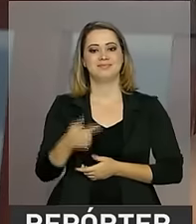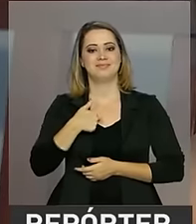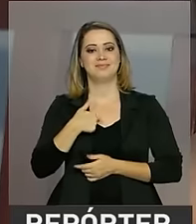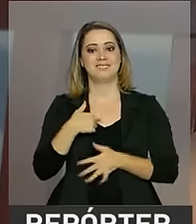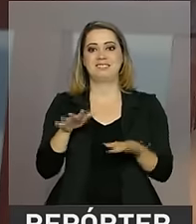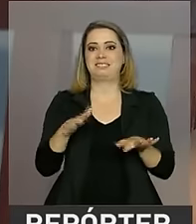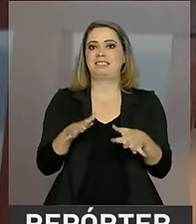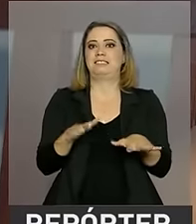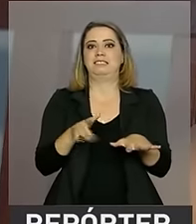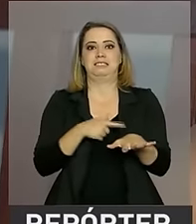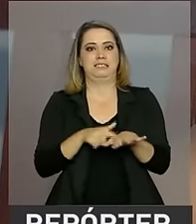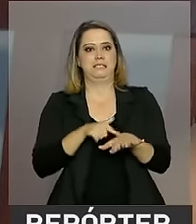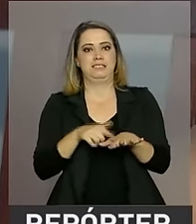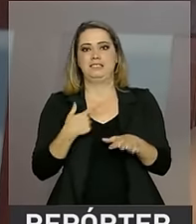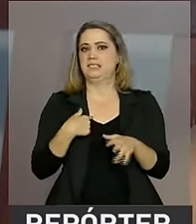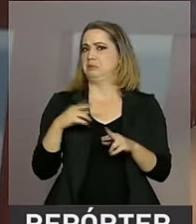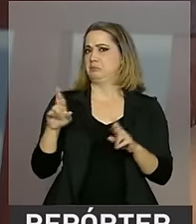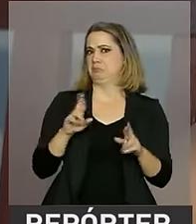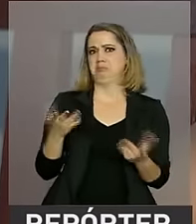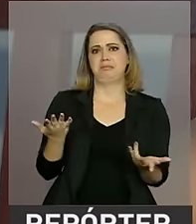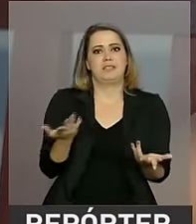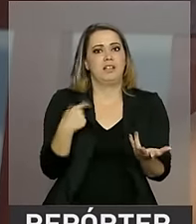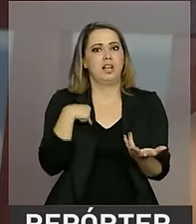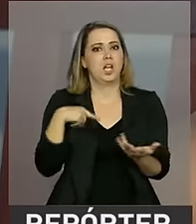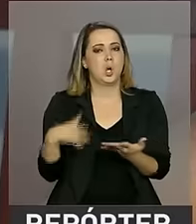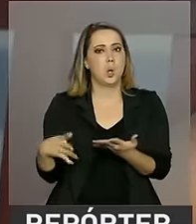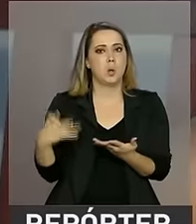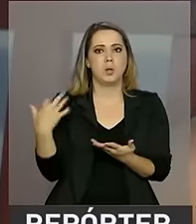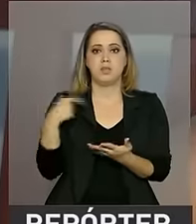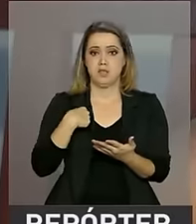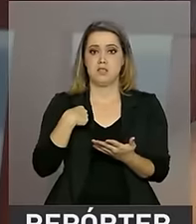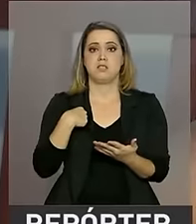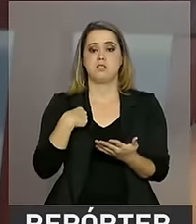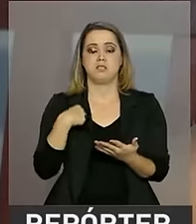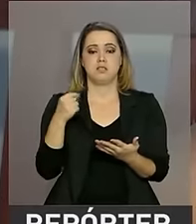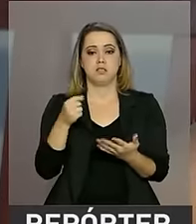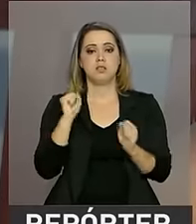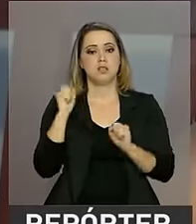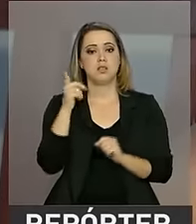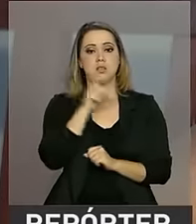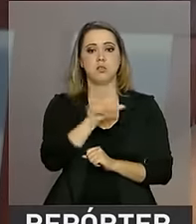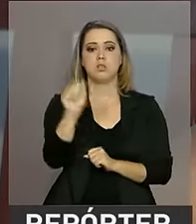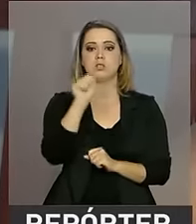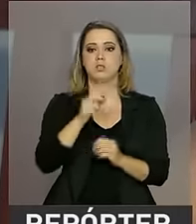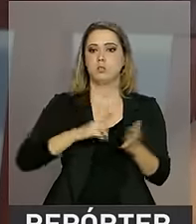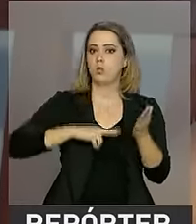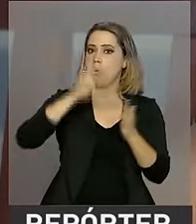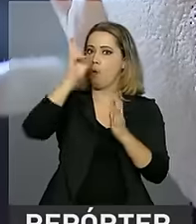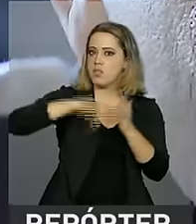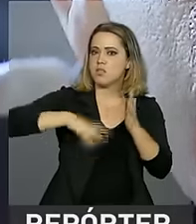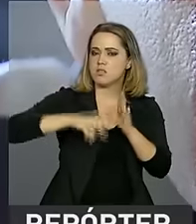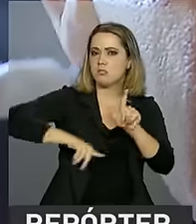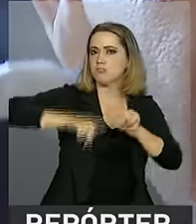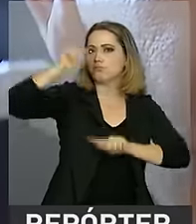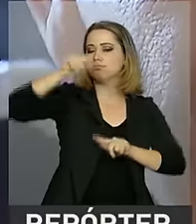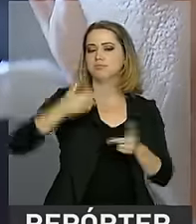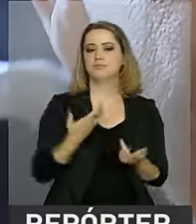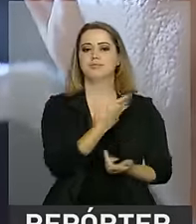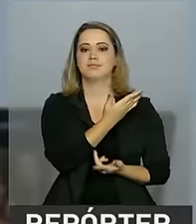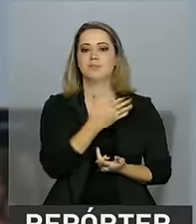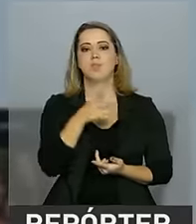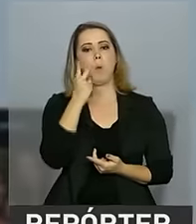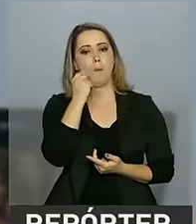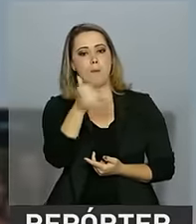tremendo todinho Eu não esperava não esperava que fosse tão que eu eu consegui nota máxima né os pais não